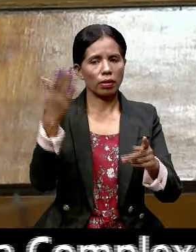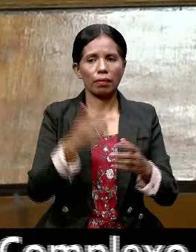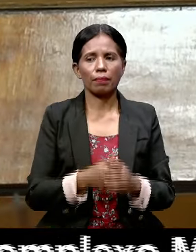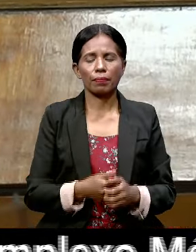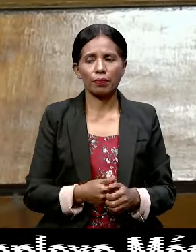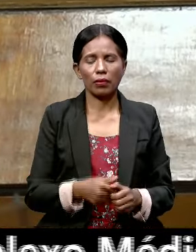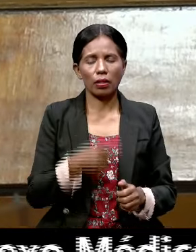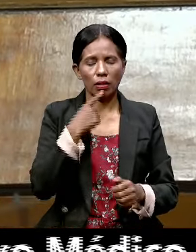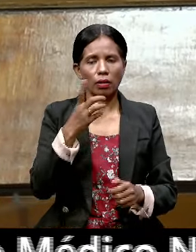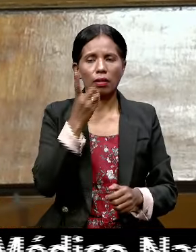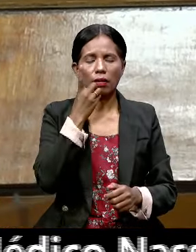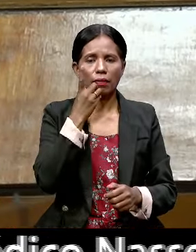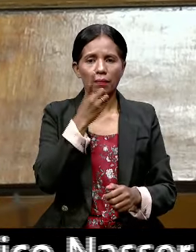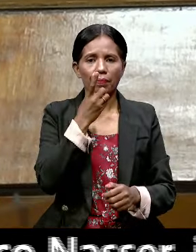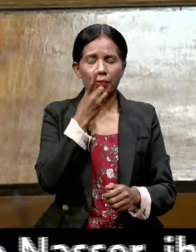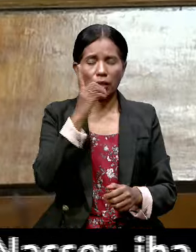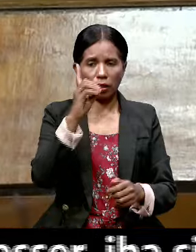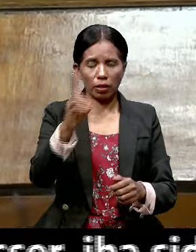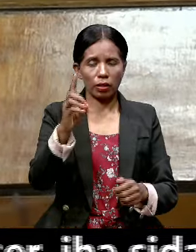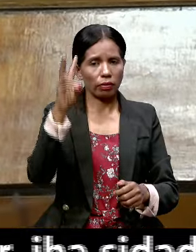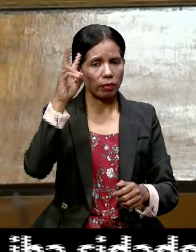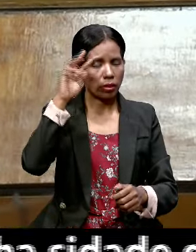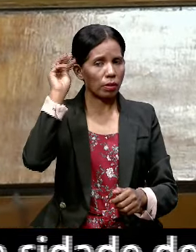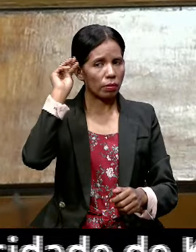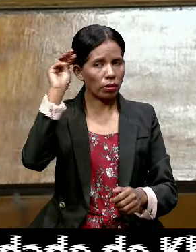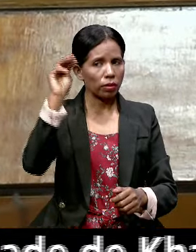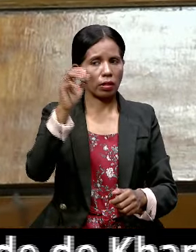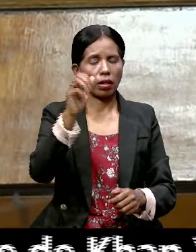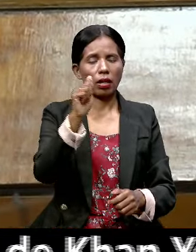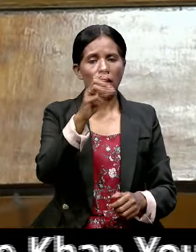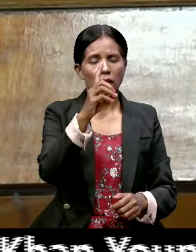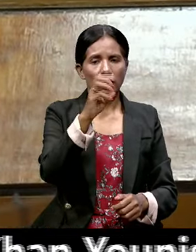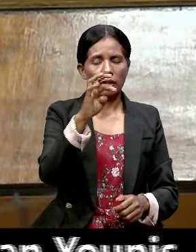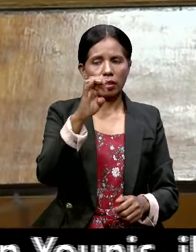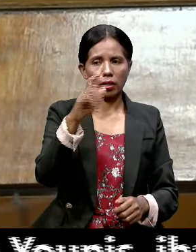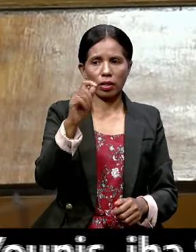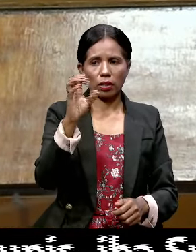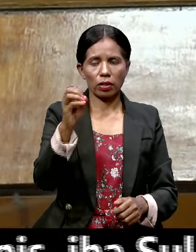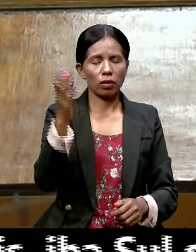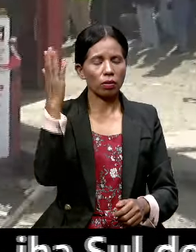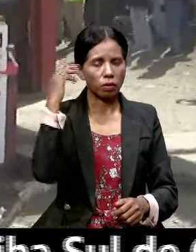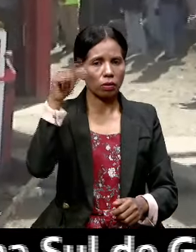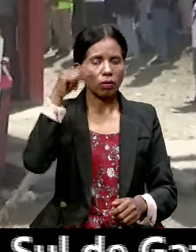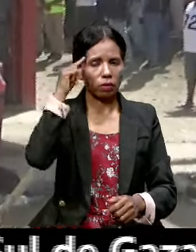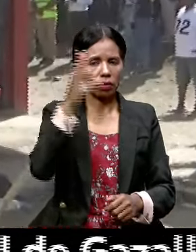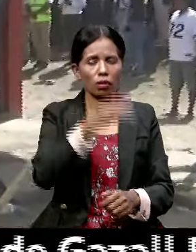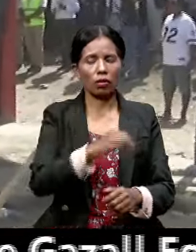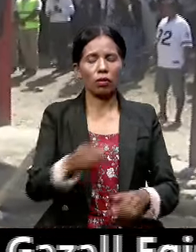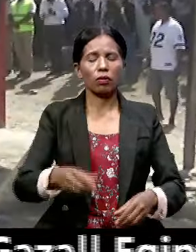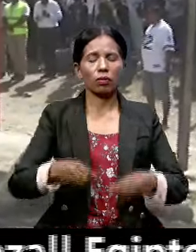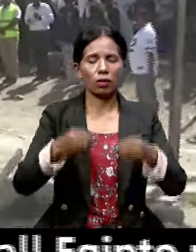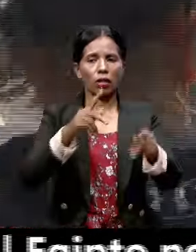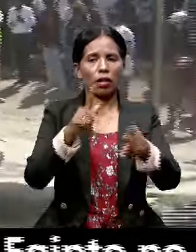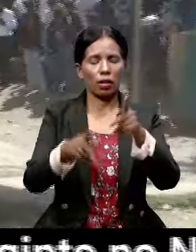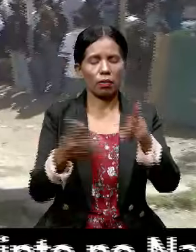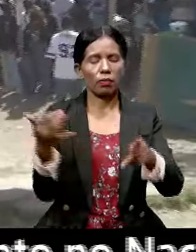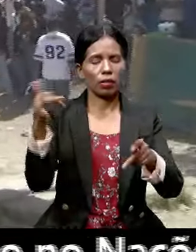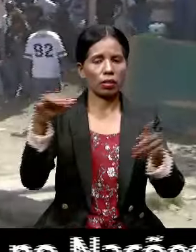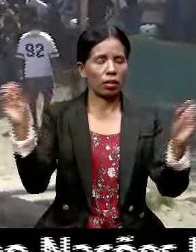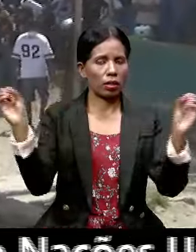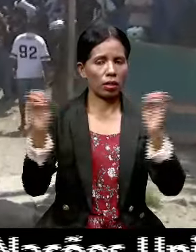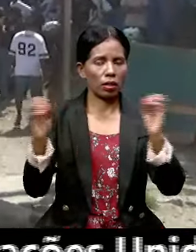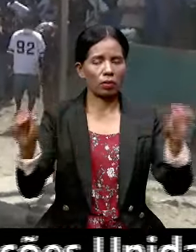Atamba declaração né vice-ministro assunto parlamentares aderito Hugo da Costa Hateten antes né governo notificou na mas a comunidade sira